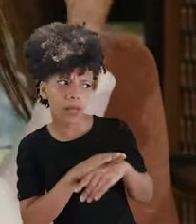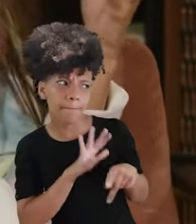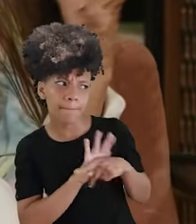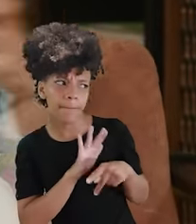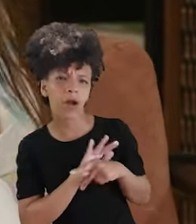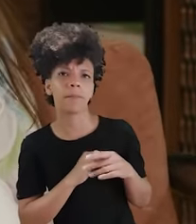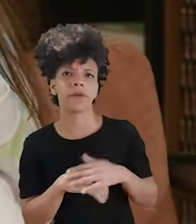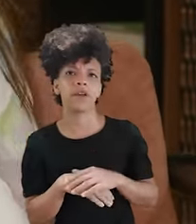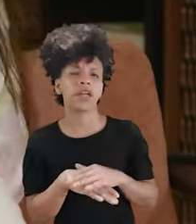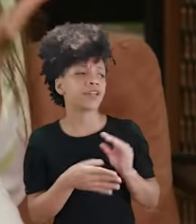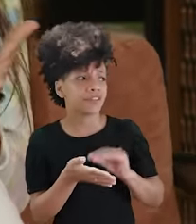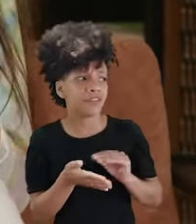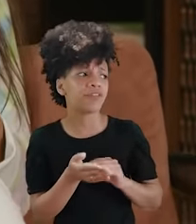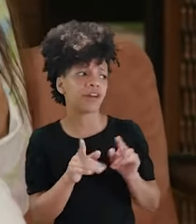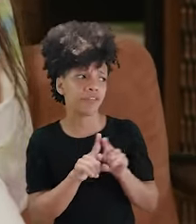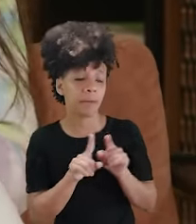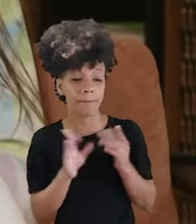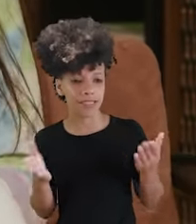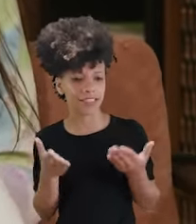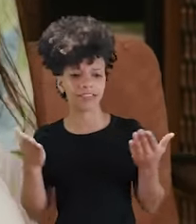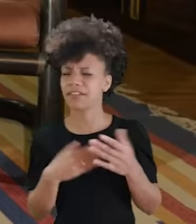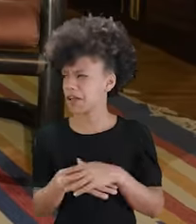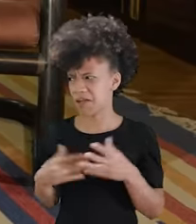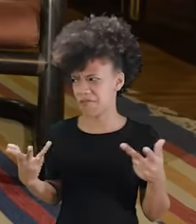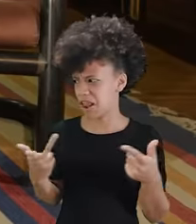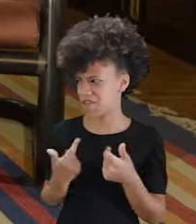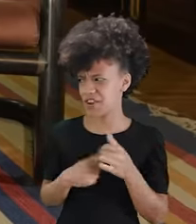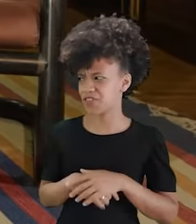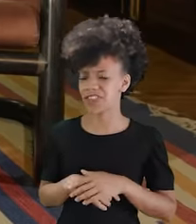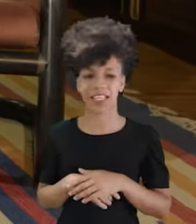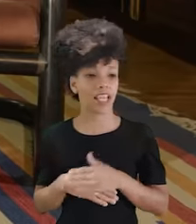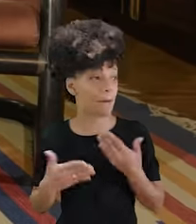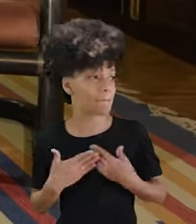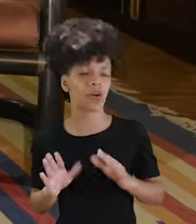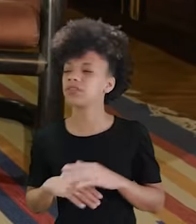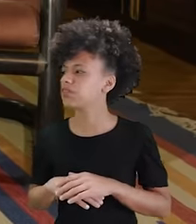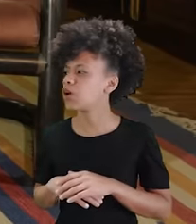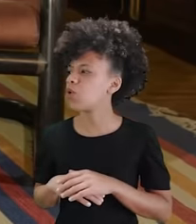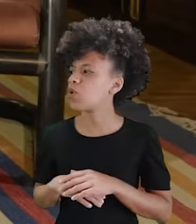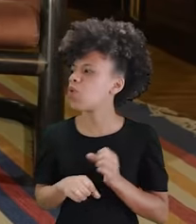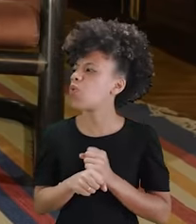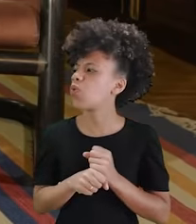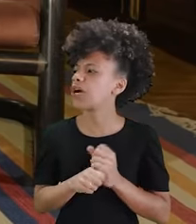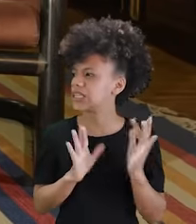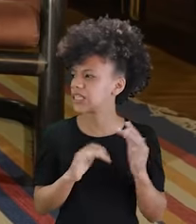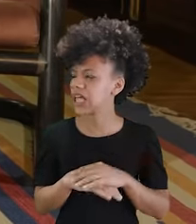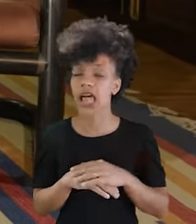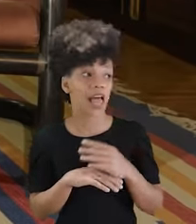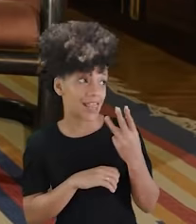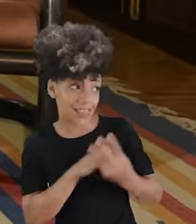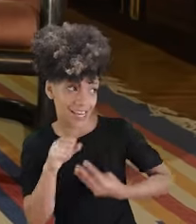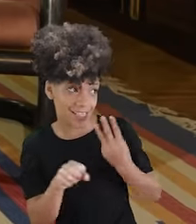loucura interna que no que faltava alguém para estimular maravilhoso botar para fora contra você namorou ele